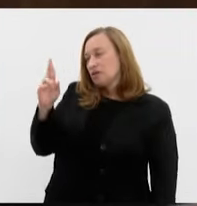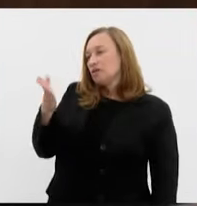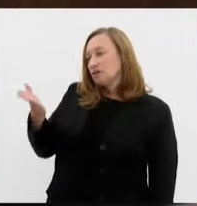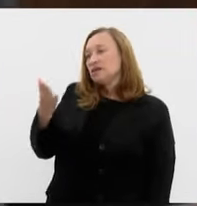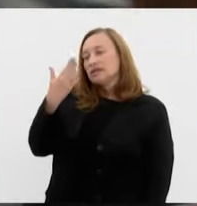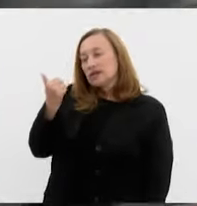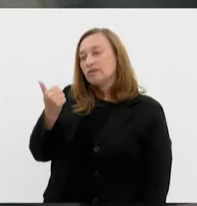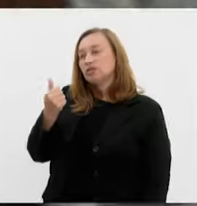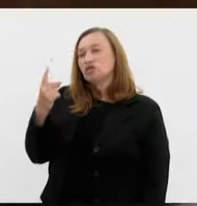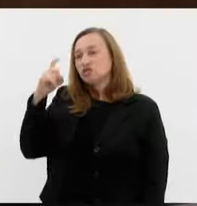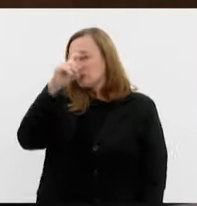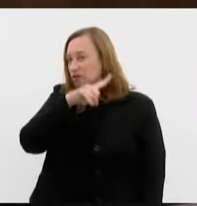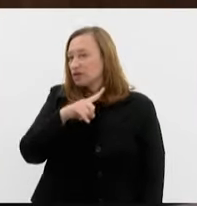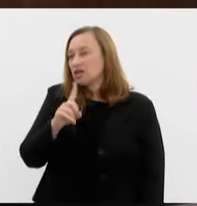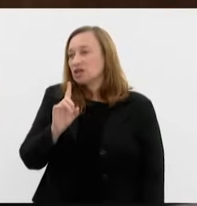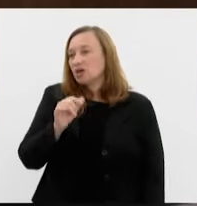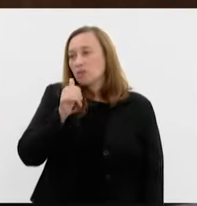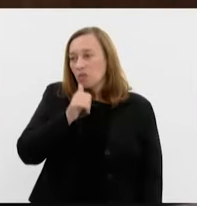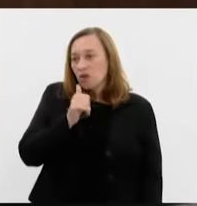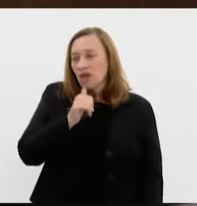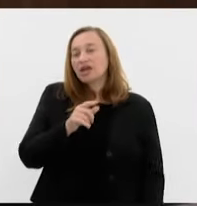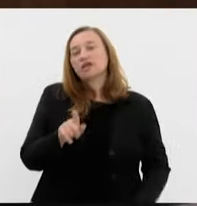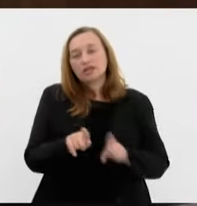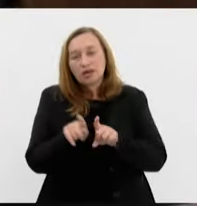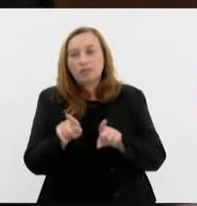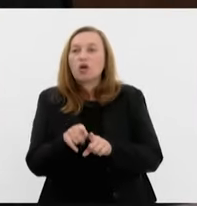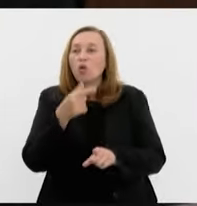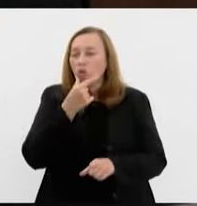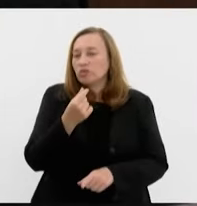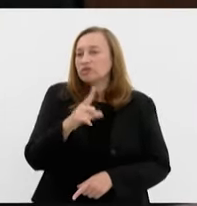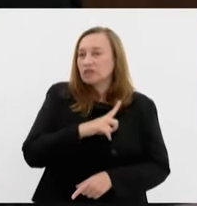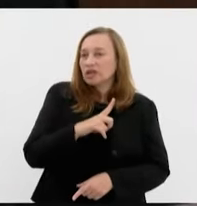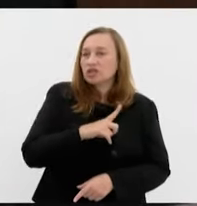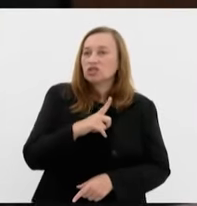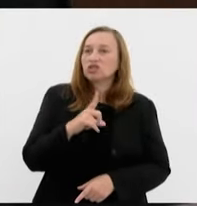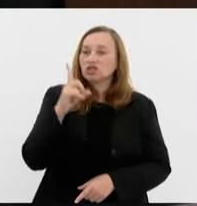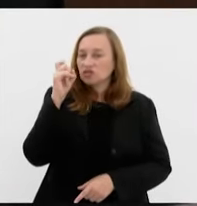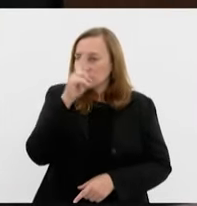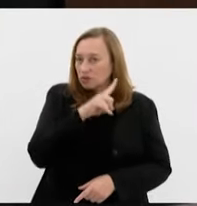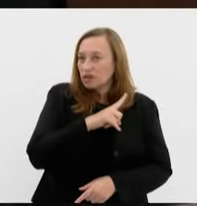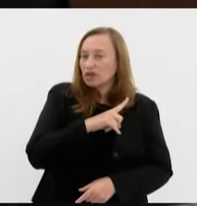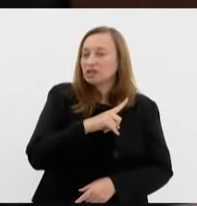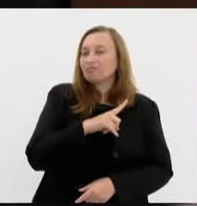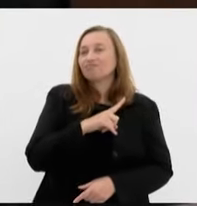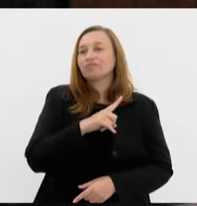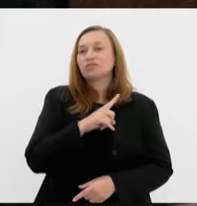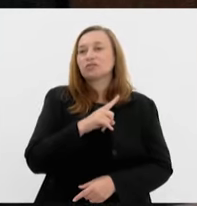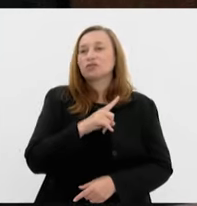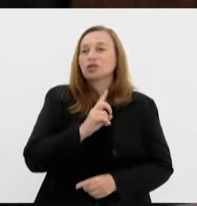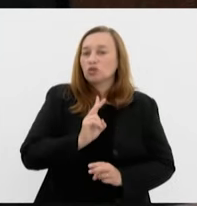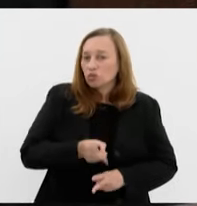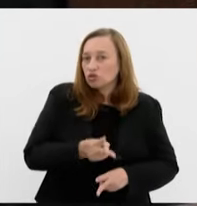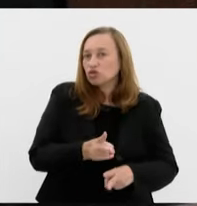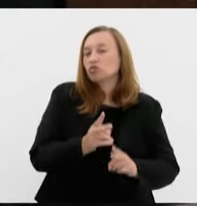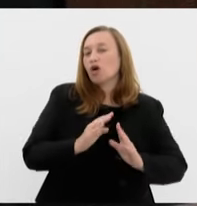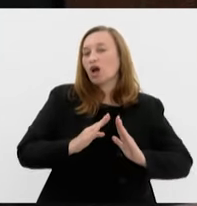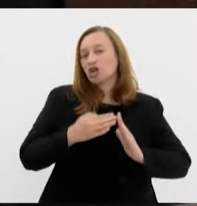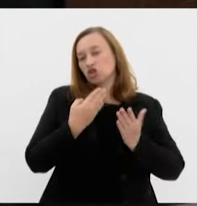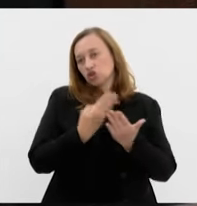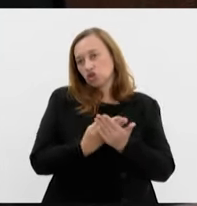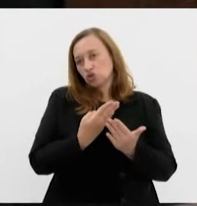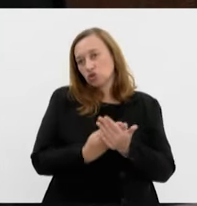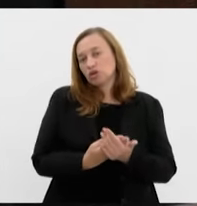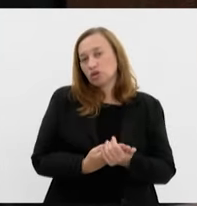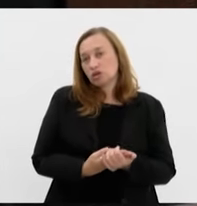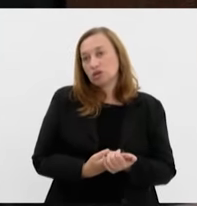vezes que mulheres não somente mulheres Mas homens também tem de permanecer às vezes estudando e qual a ideia na